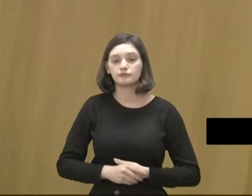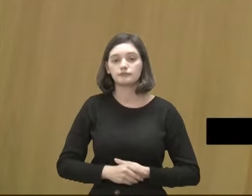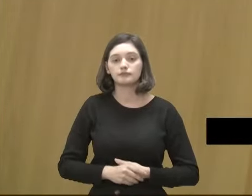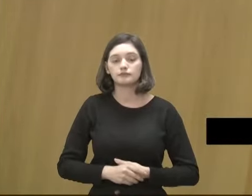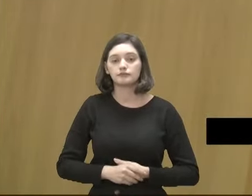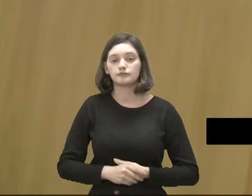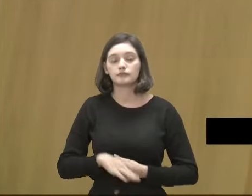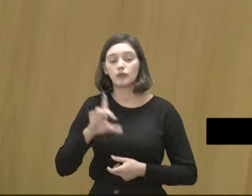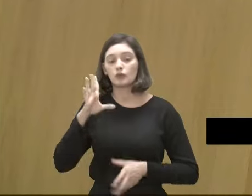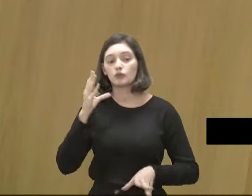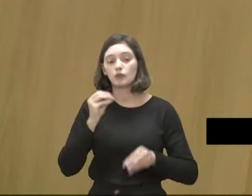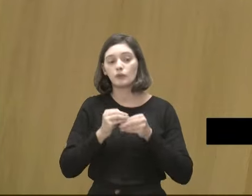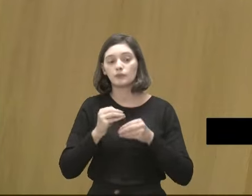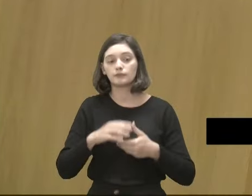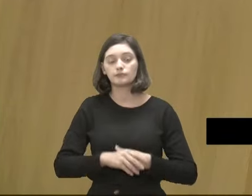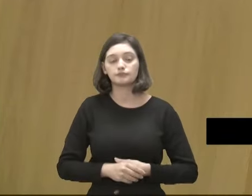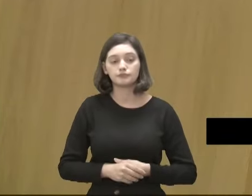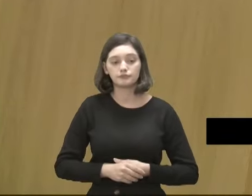E só complementando,